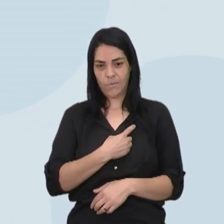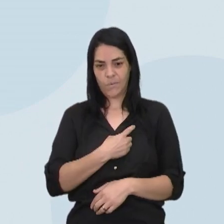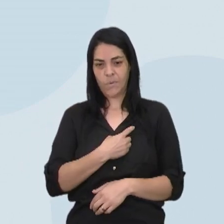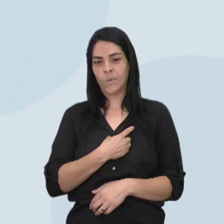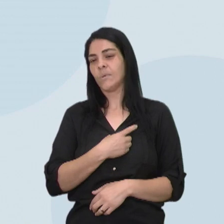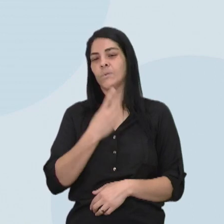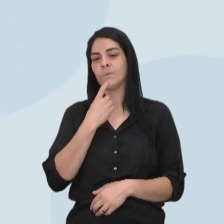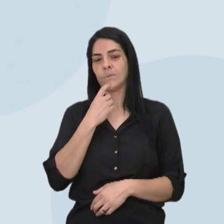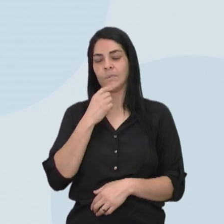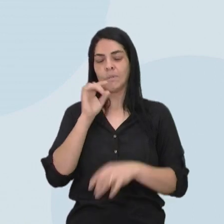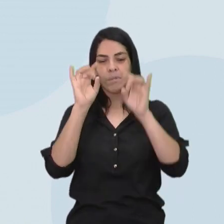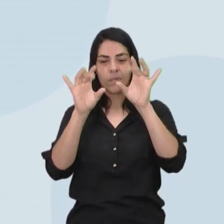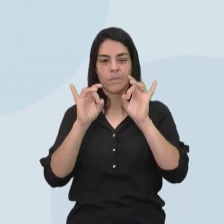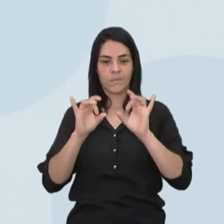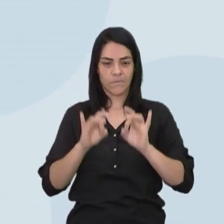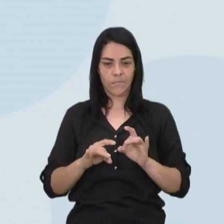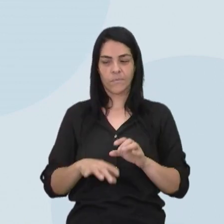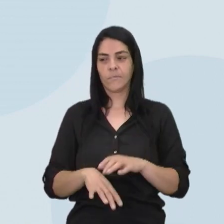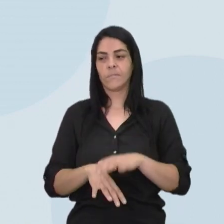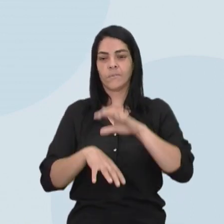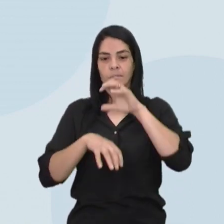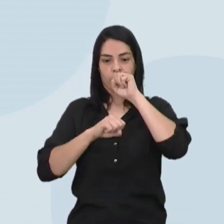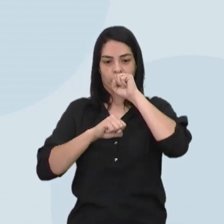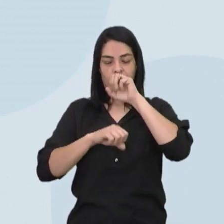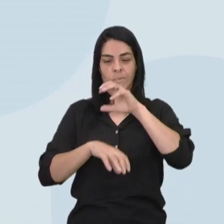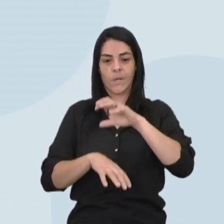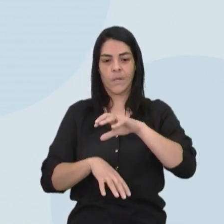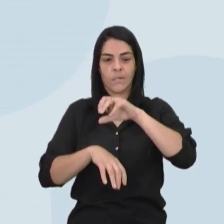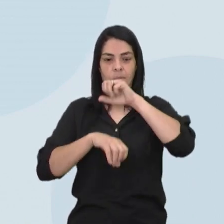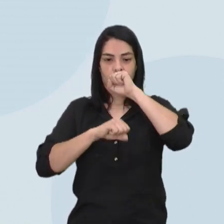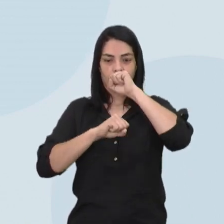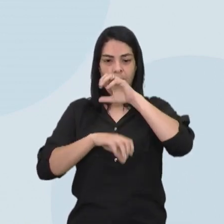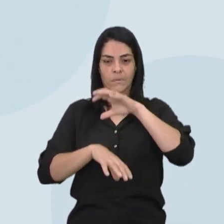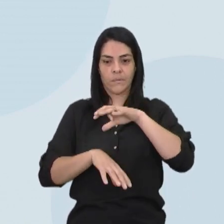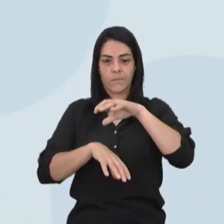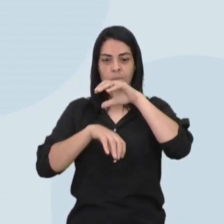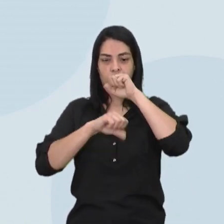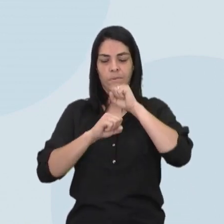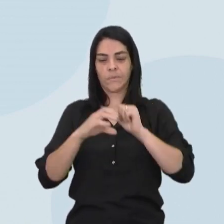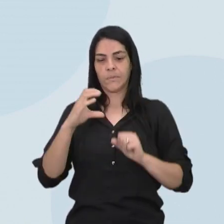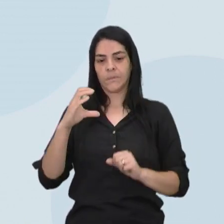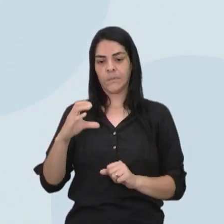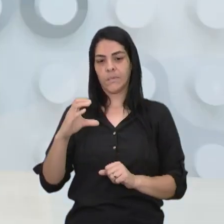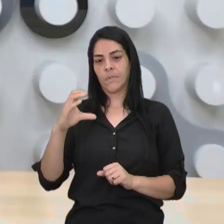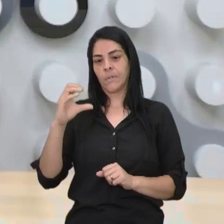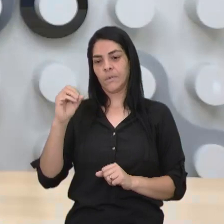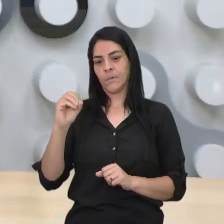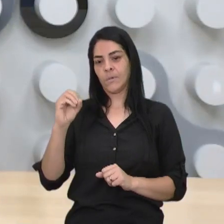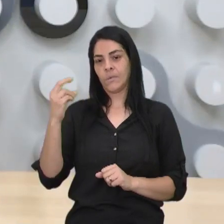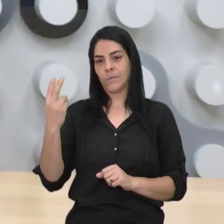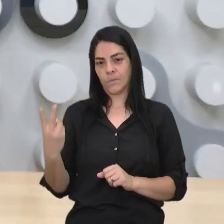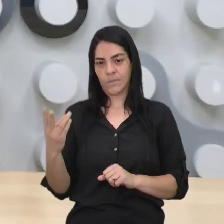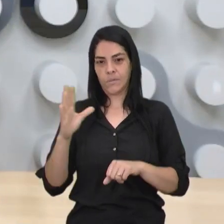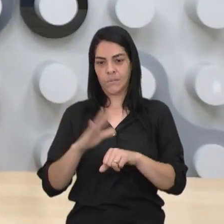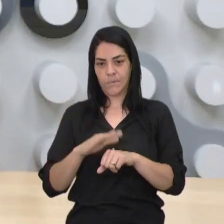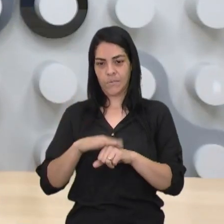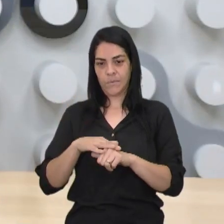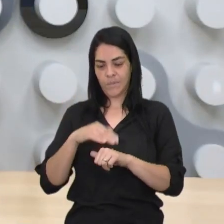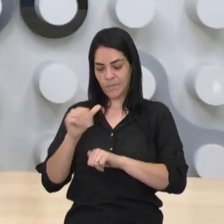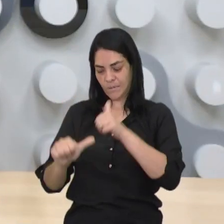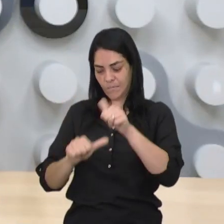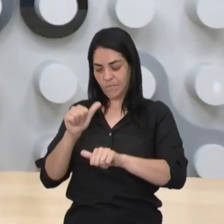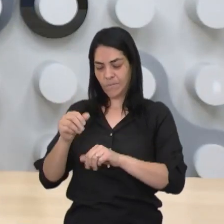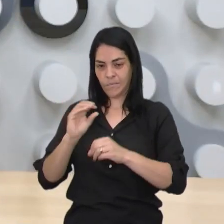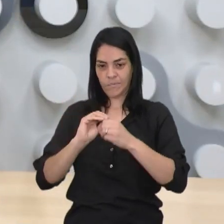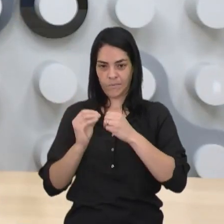carrega todo o oxigênio, né? O gás que a gente precisa para fazer o metabolismo celular, tá